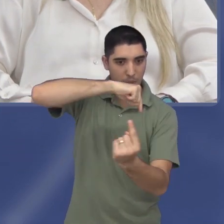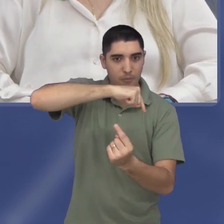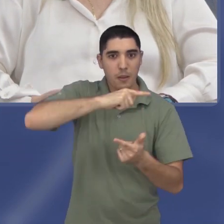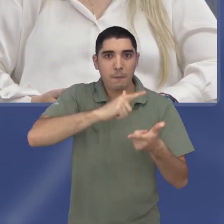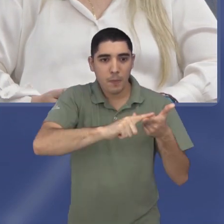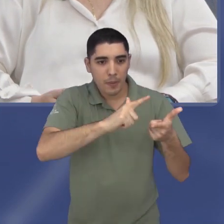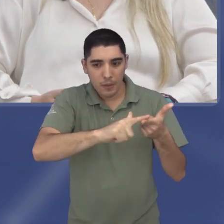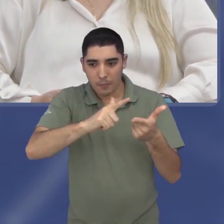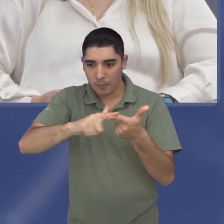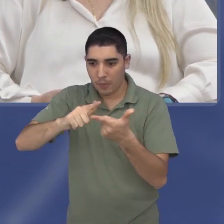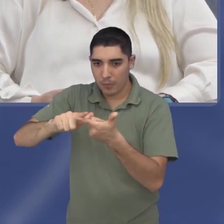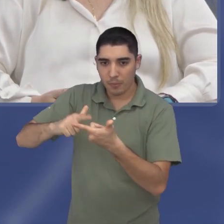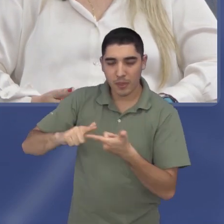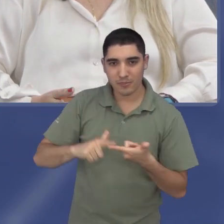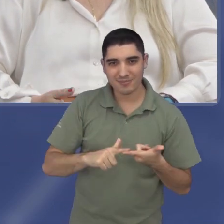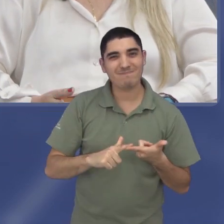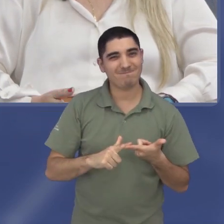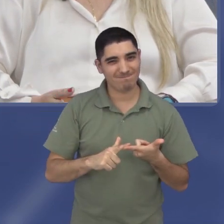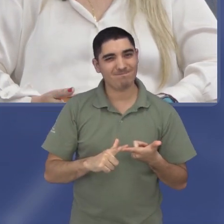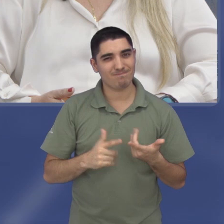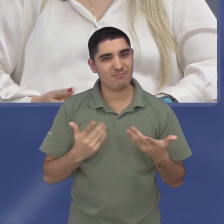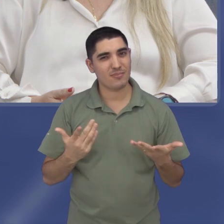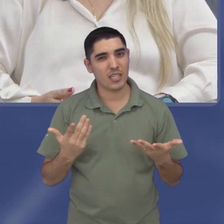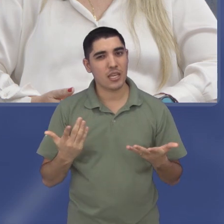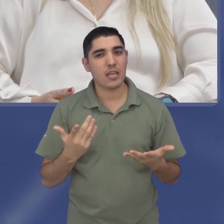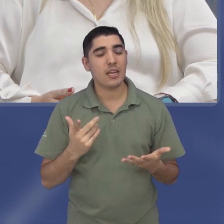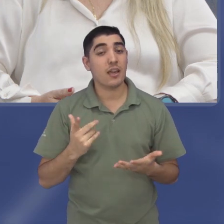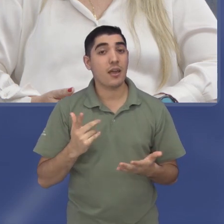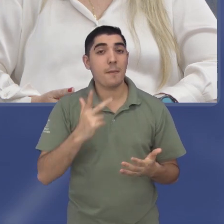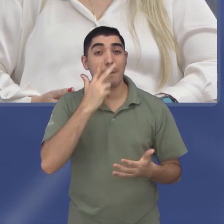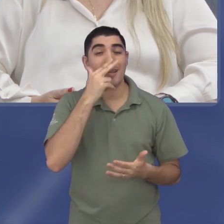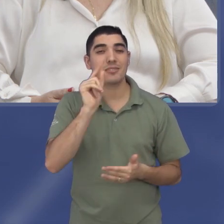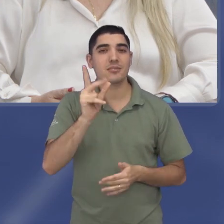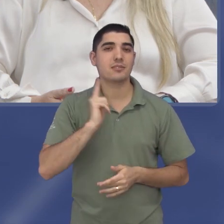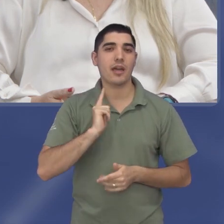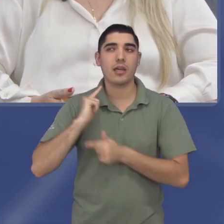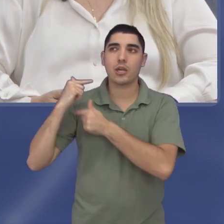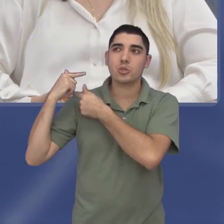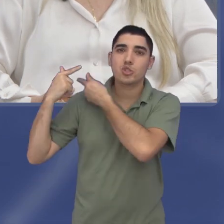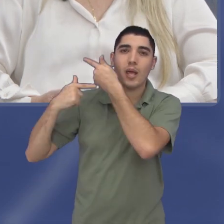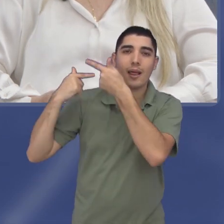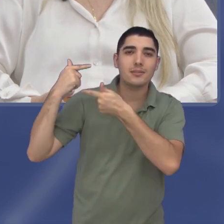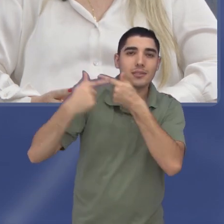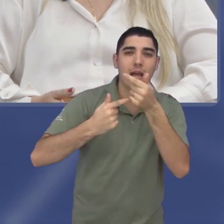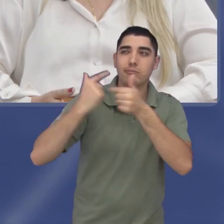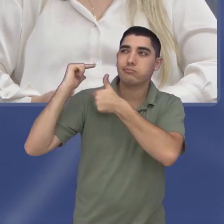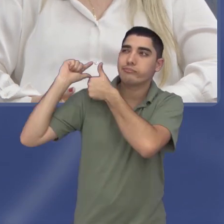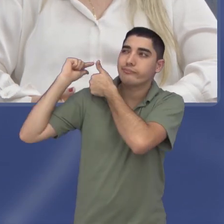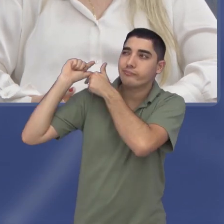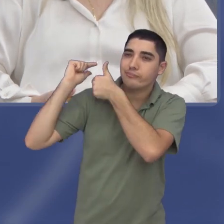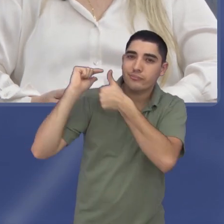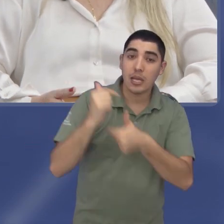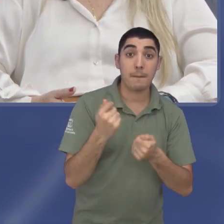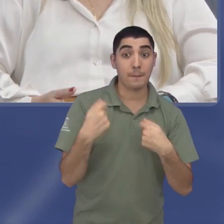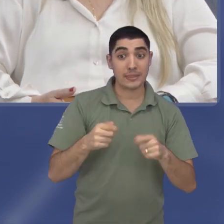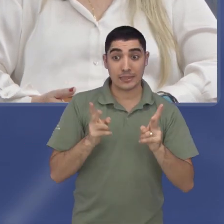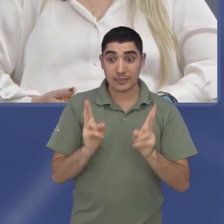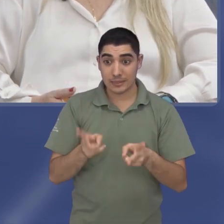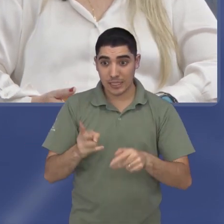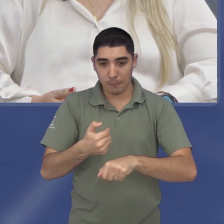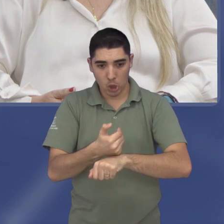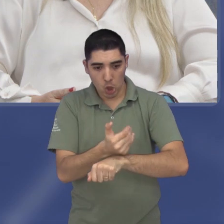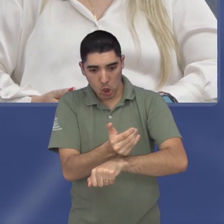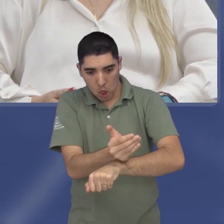tem, né, desde... é ancestral, né, esse ciclo de que a gente tem de ser produtivo o tempo